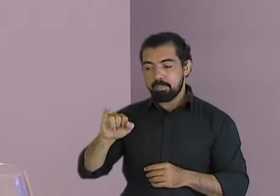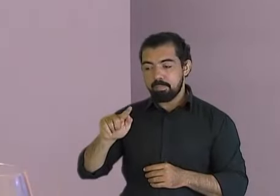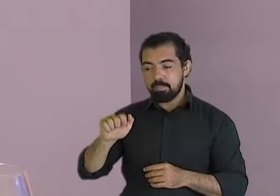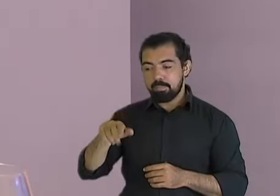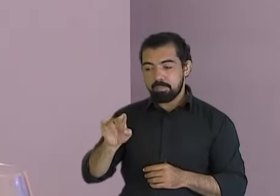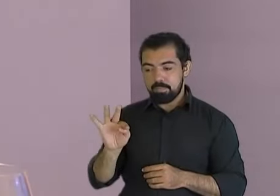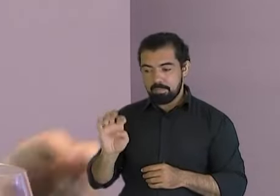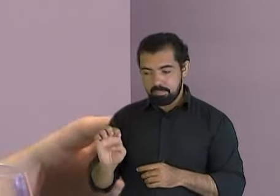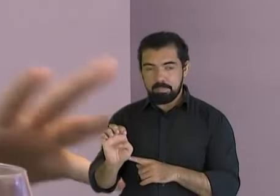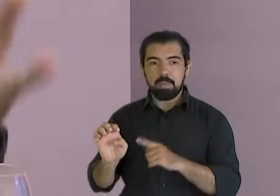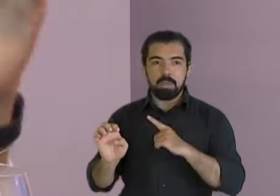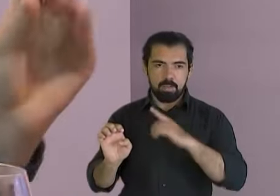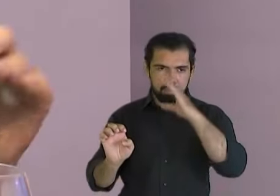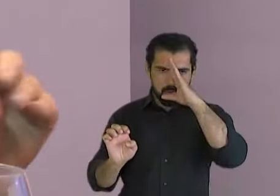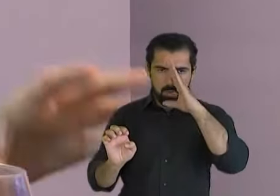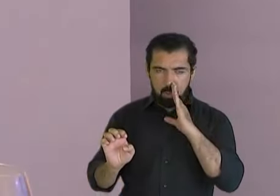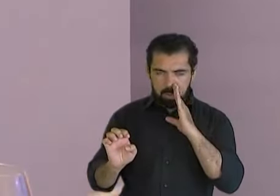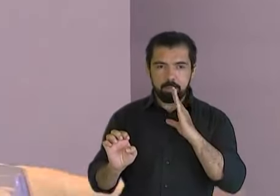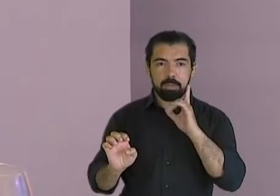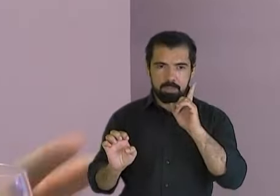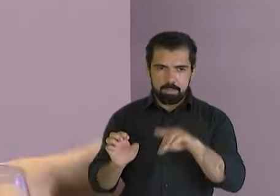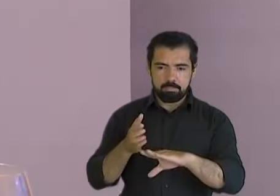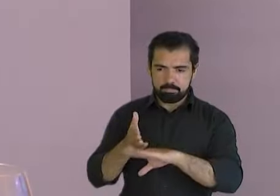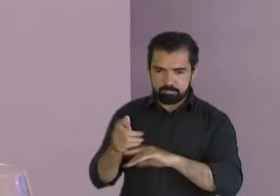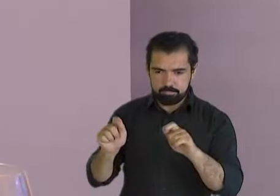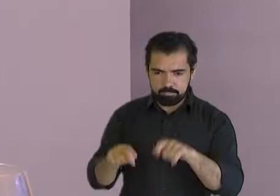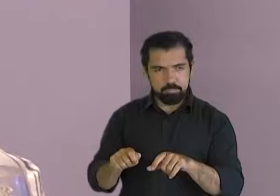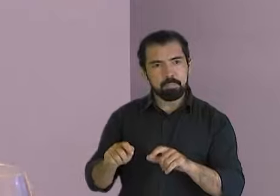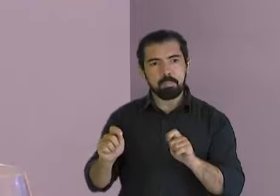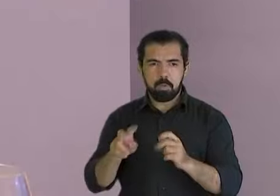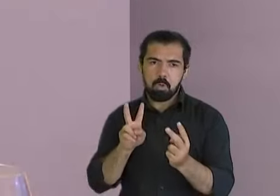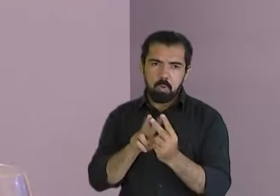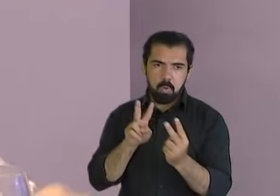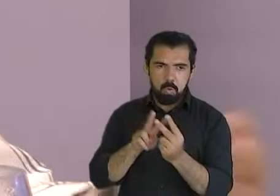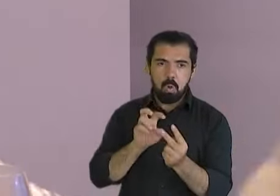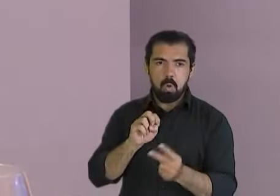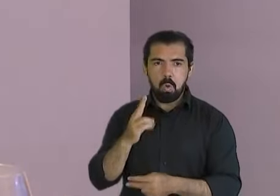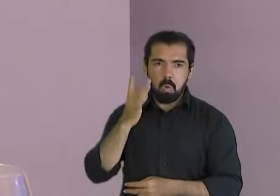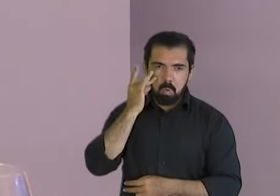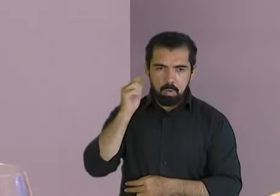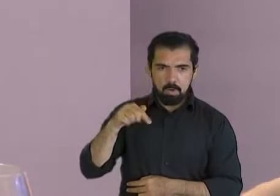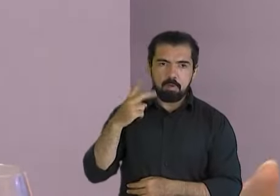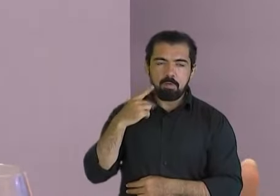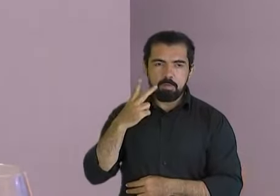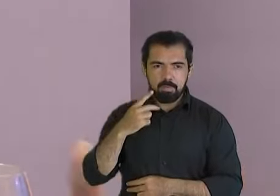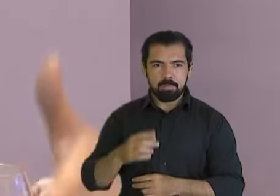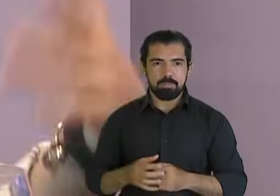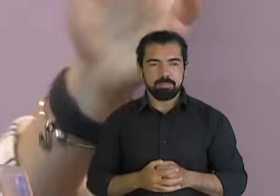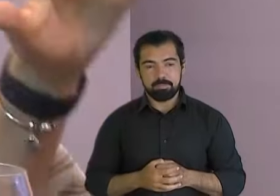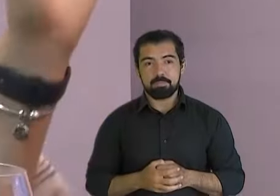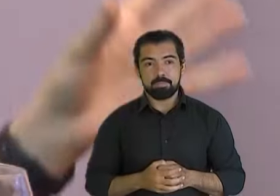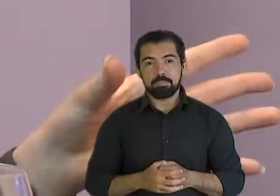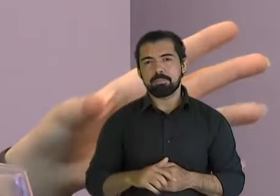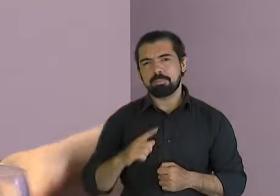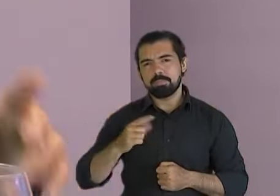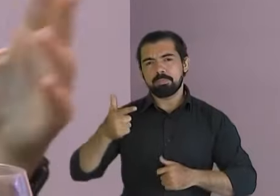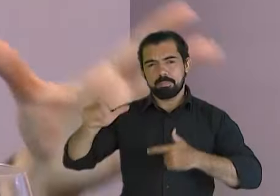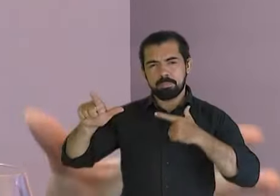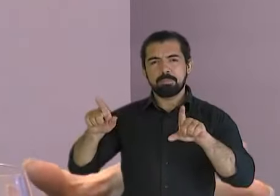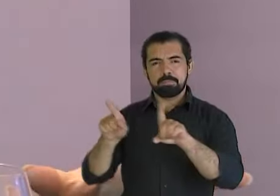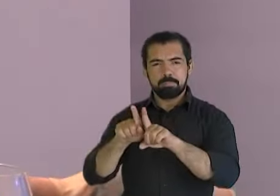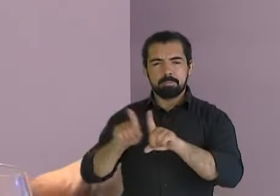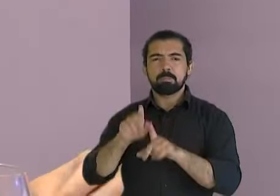quanto aqui em Fortaleza. Eu não lembro os locais, mas se procurar na internet, sim, é bem são fácil. Vários grupos, né? Eu conheço esse grupo. A questão, tem outros também, assim,